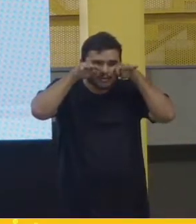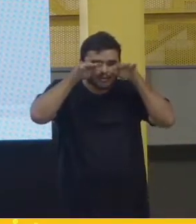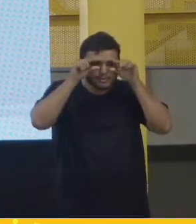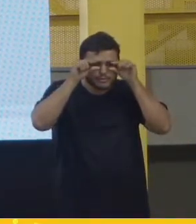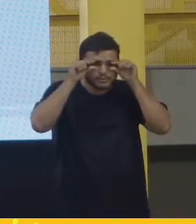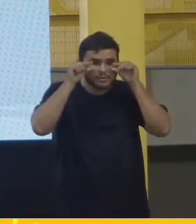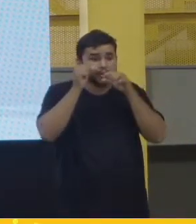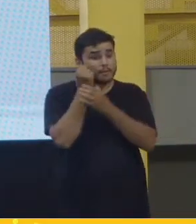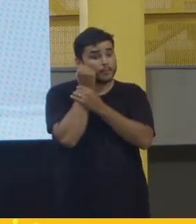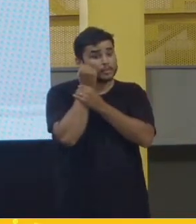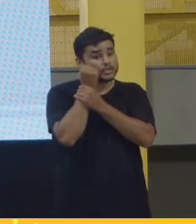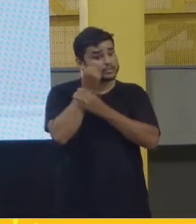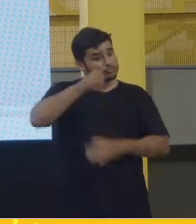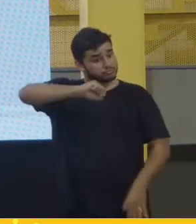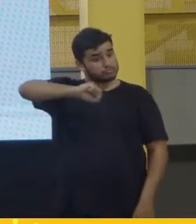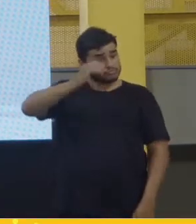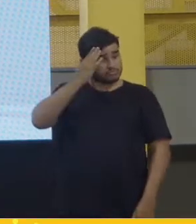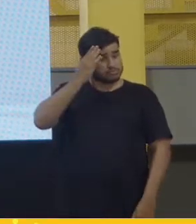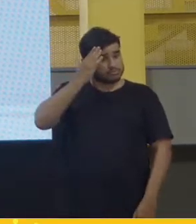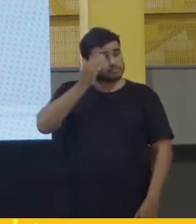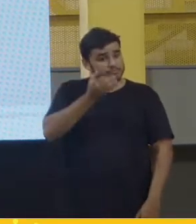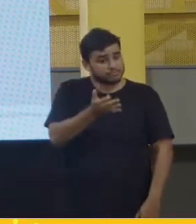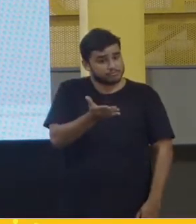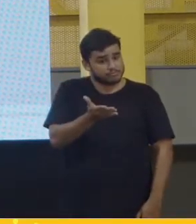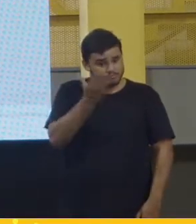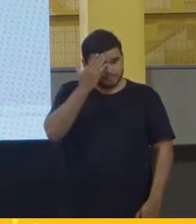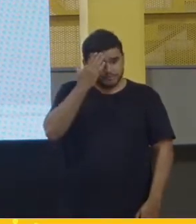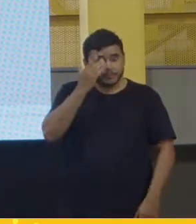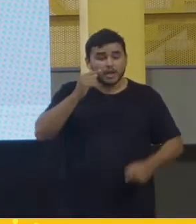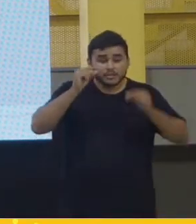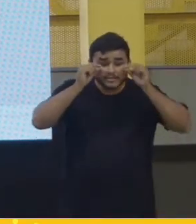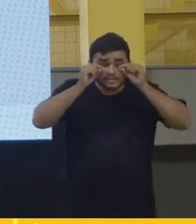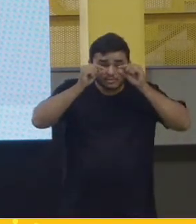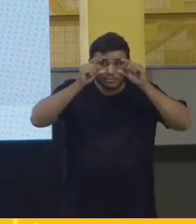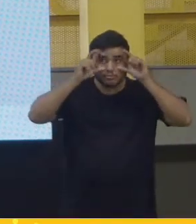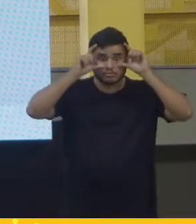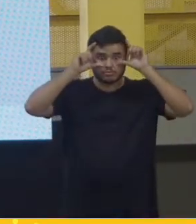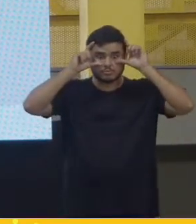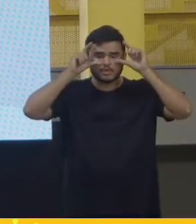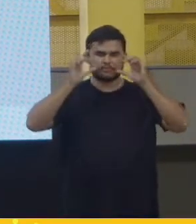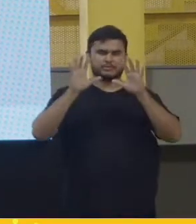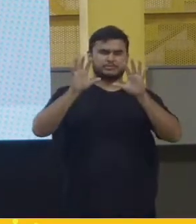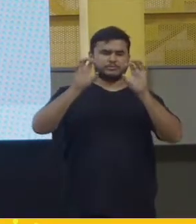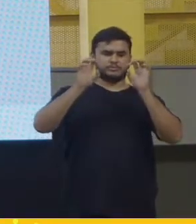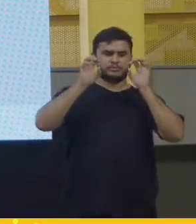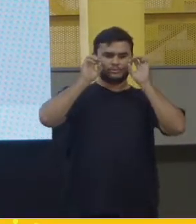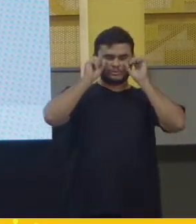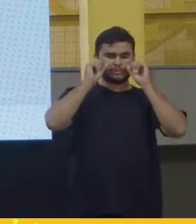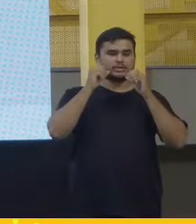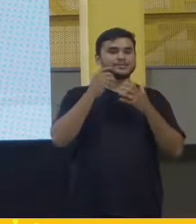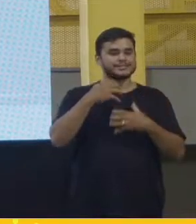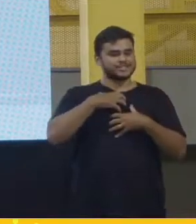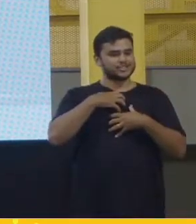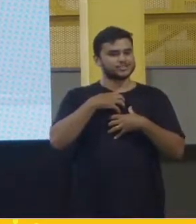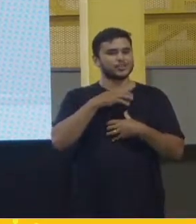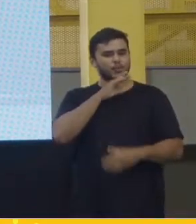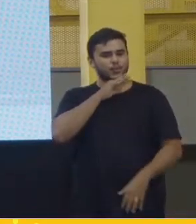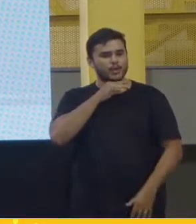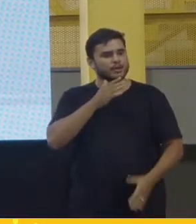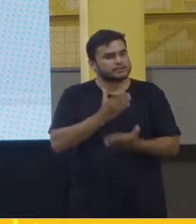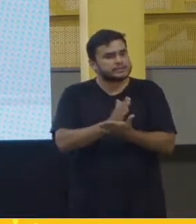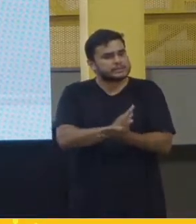nos vemos muito vermelhos por conta do sangue. E a questão da cor da pele é a quantidade de pigmento que a gente